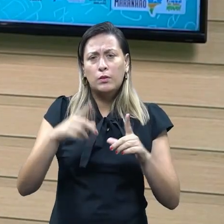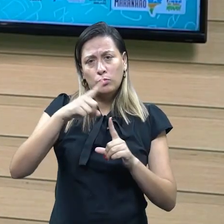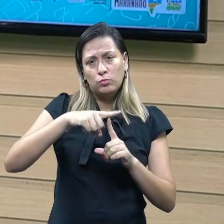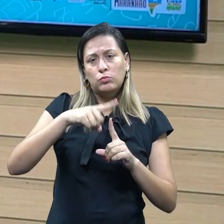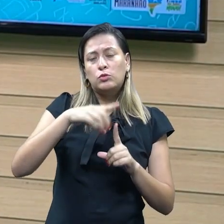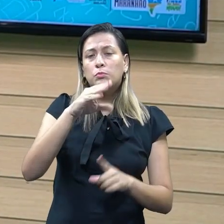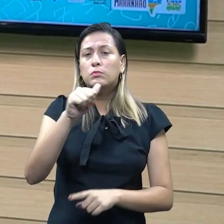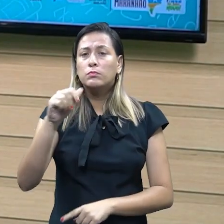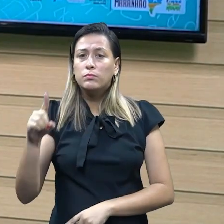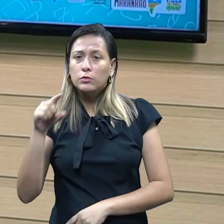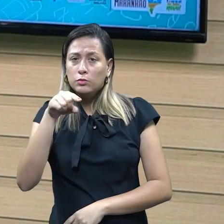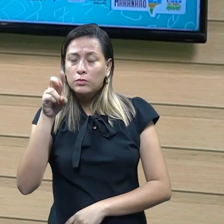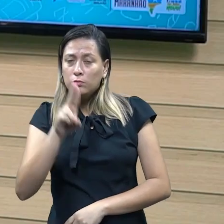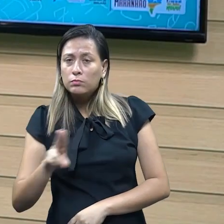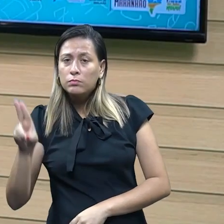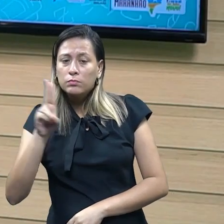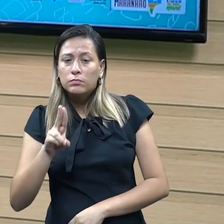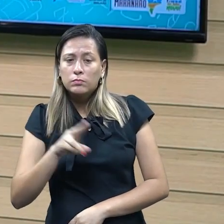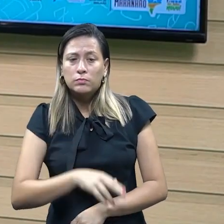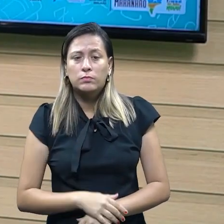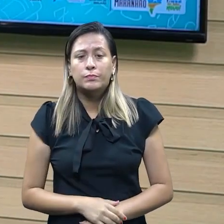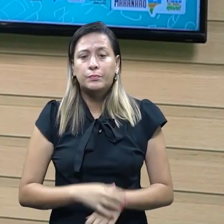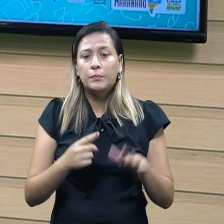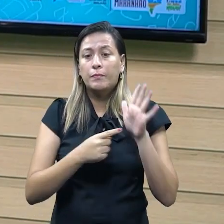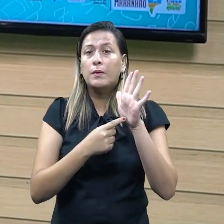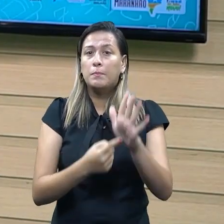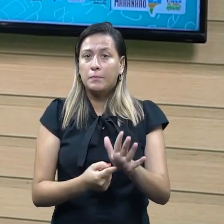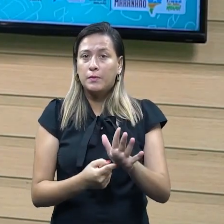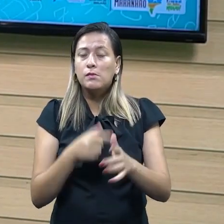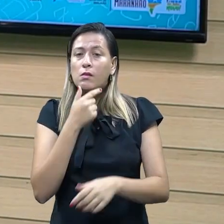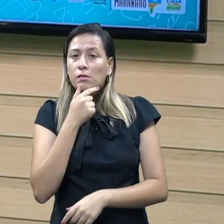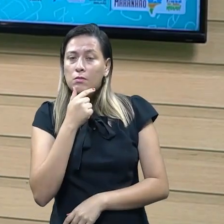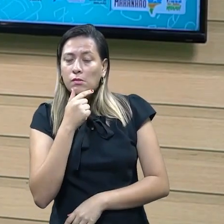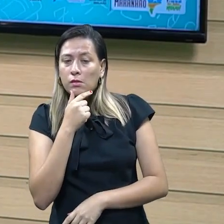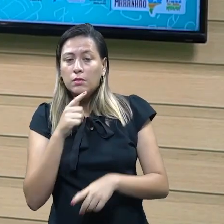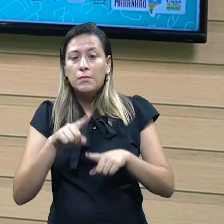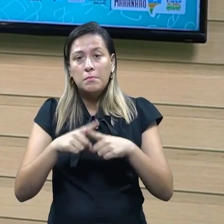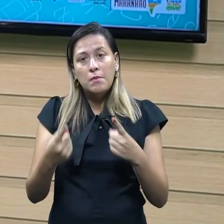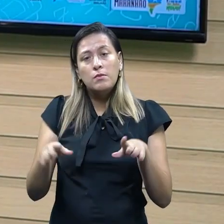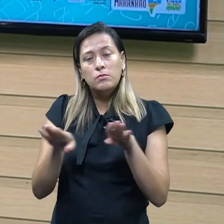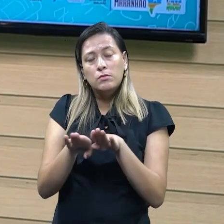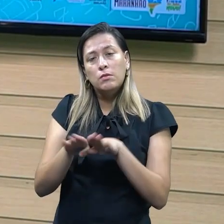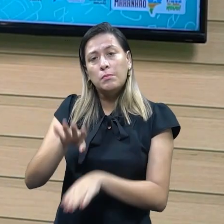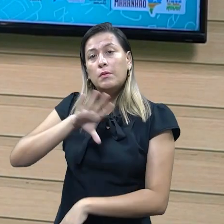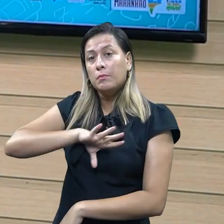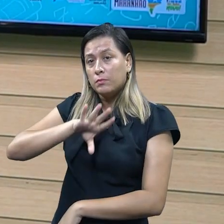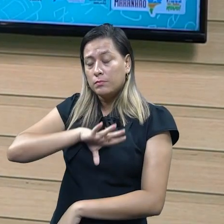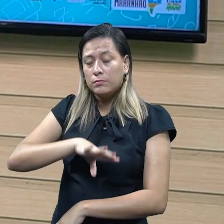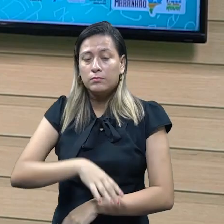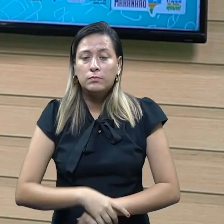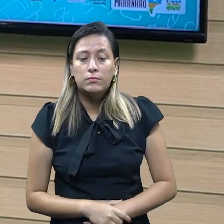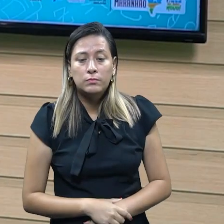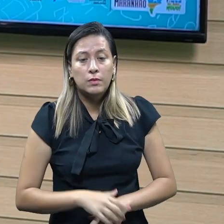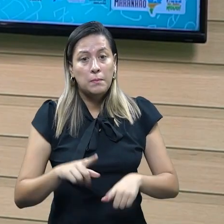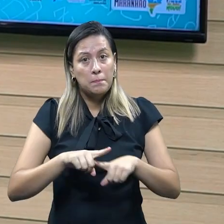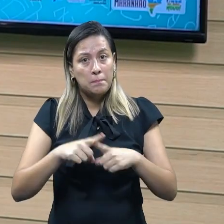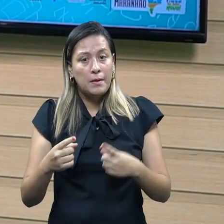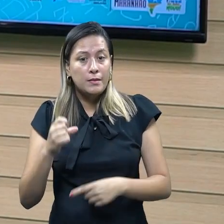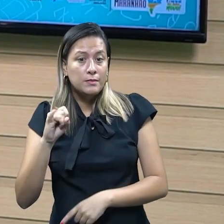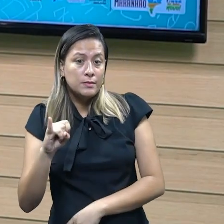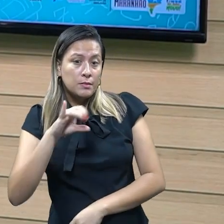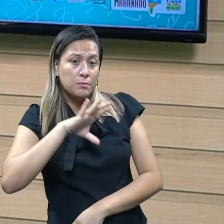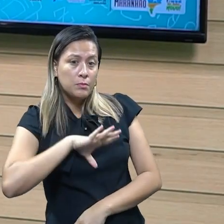CAD que você estiver utilizando, normalmente ele vai aparecer em inglês, mas ele pode também aparecer em português. Se